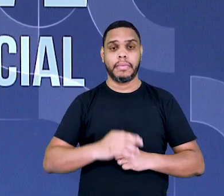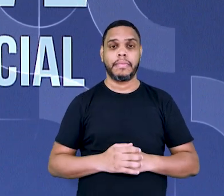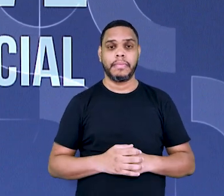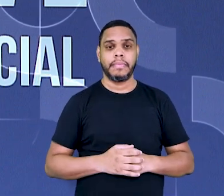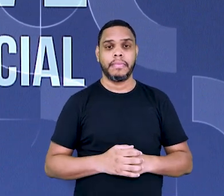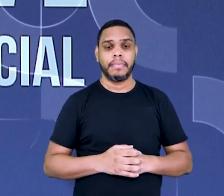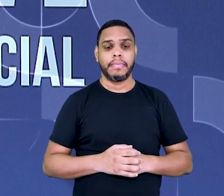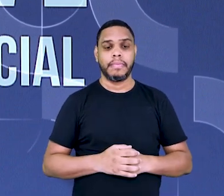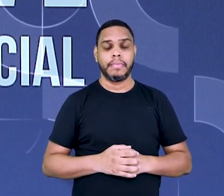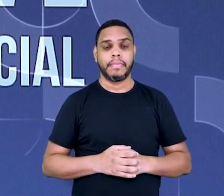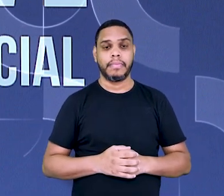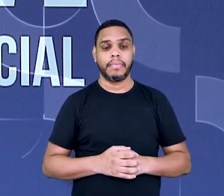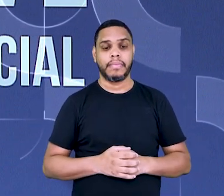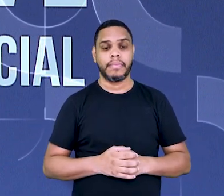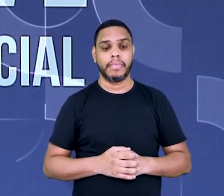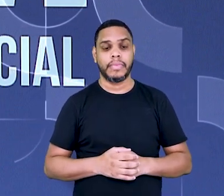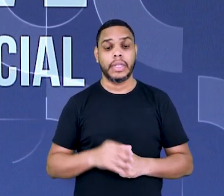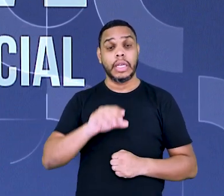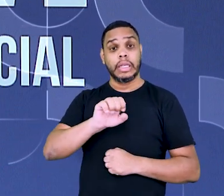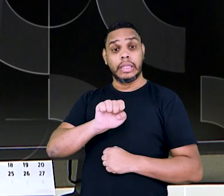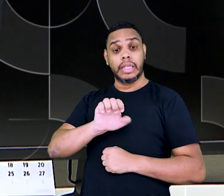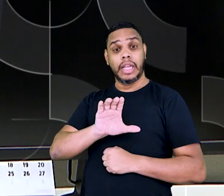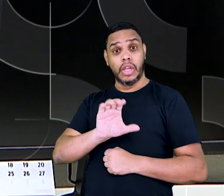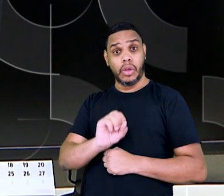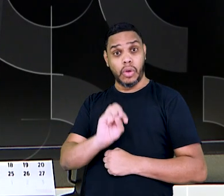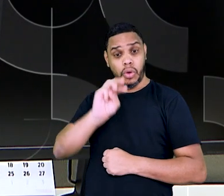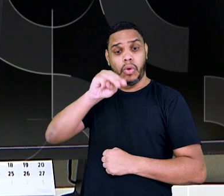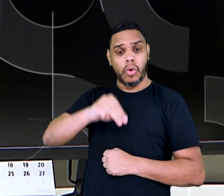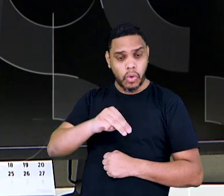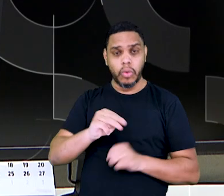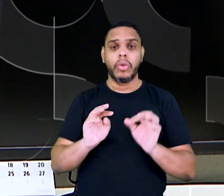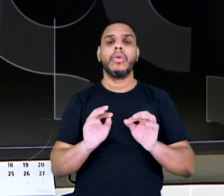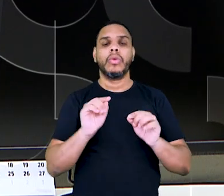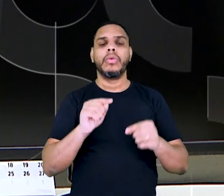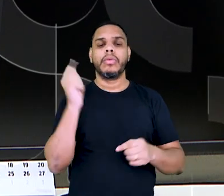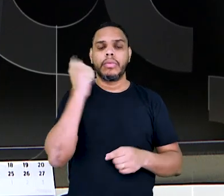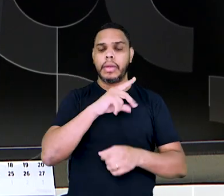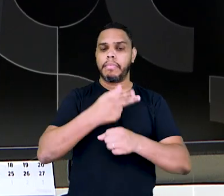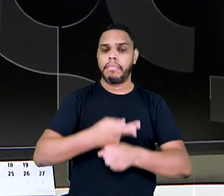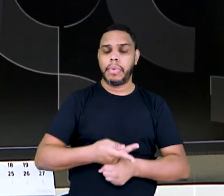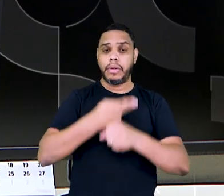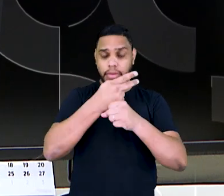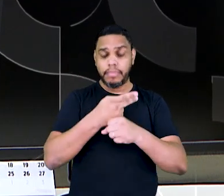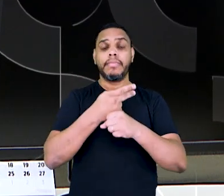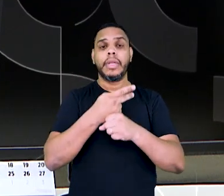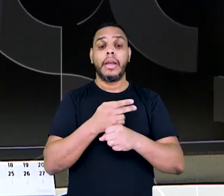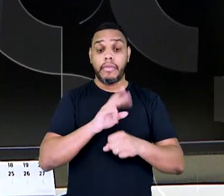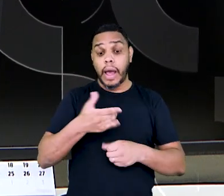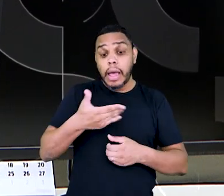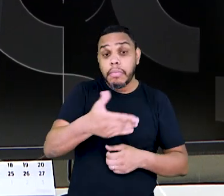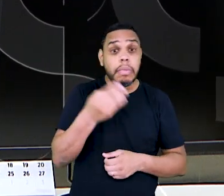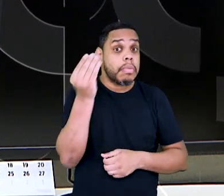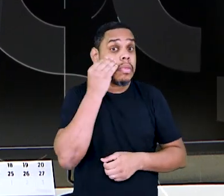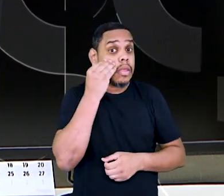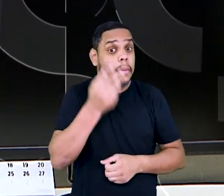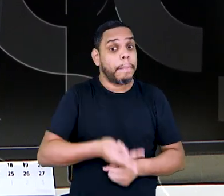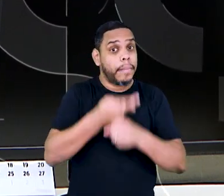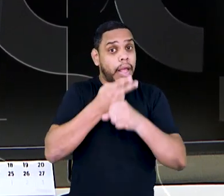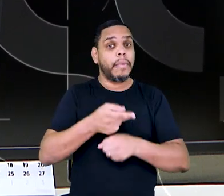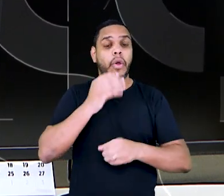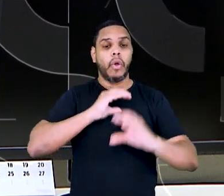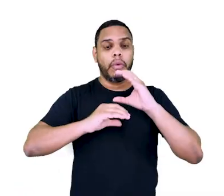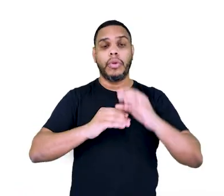A Secretaria de Comunicação Social do TST é finalista do Prêmio Nacional de Comunicação e Justiça de 2025 em